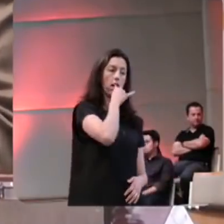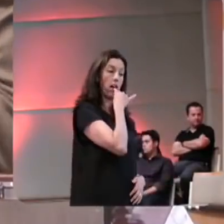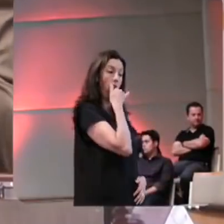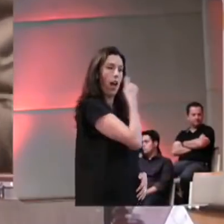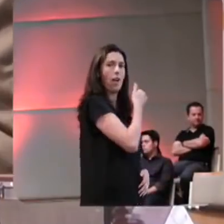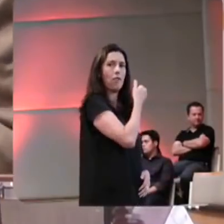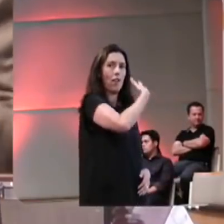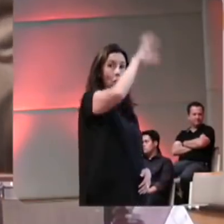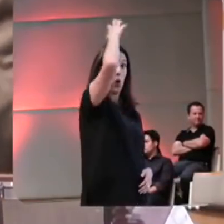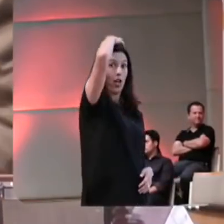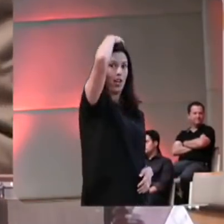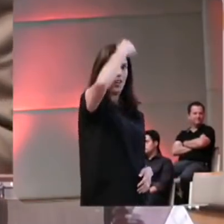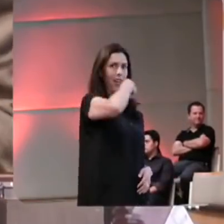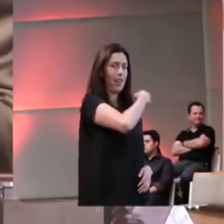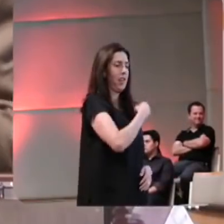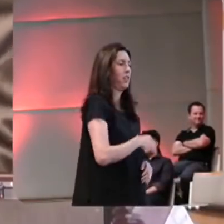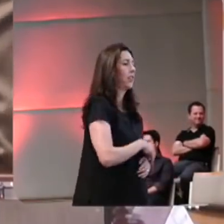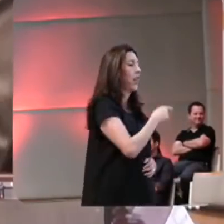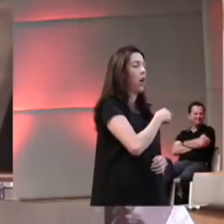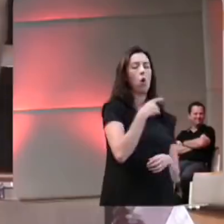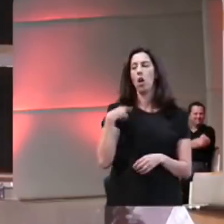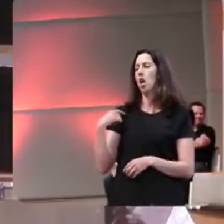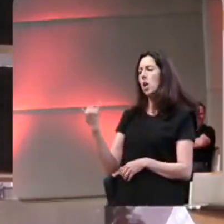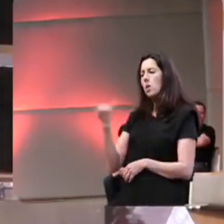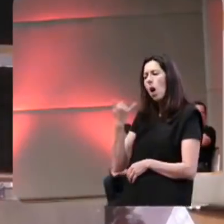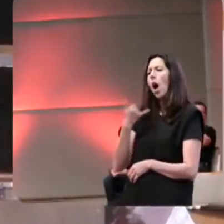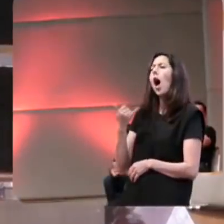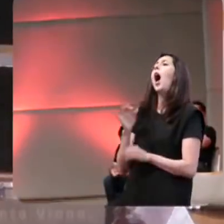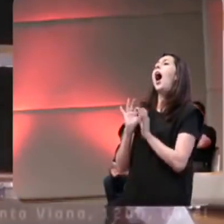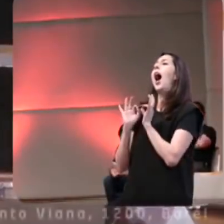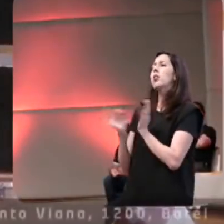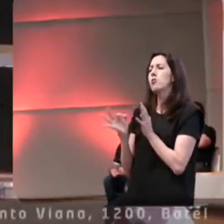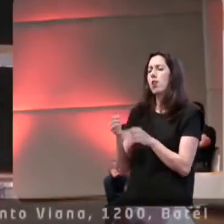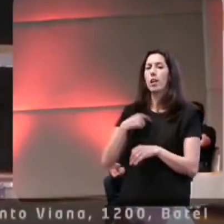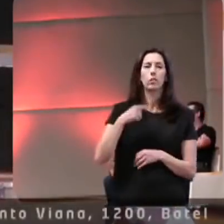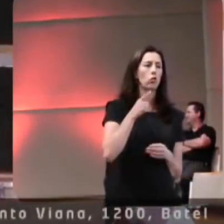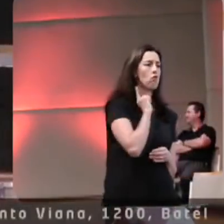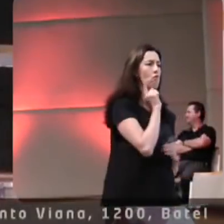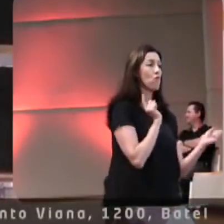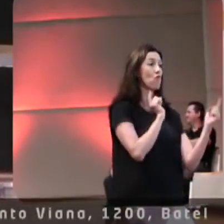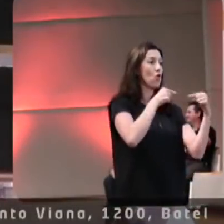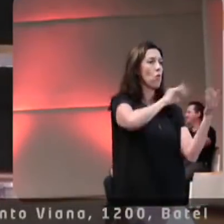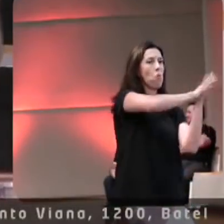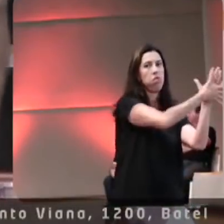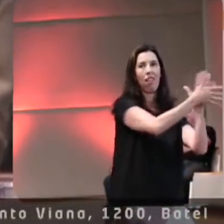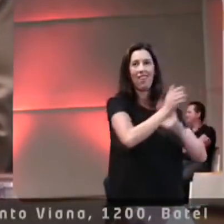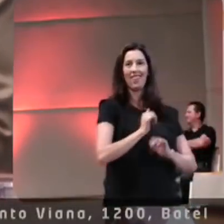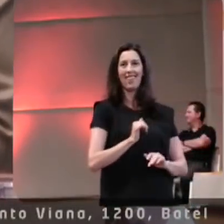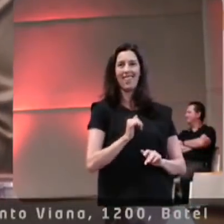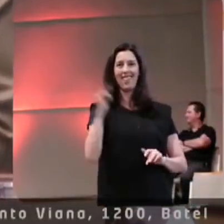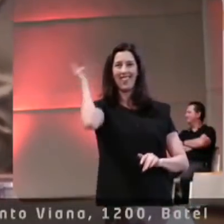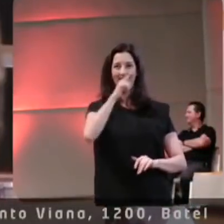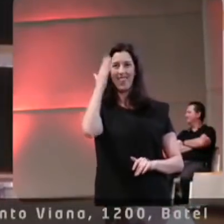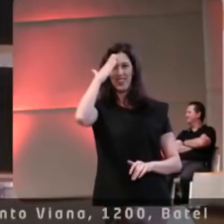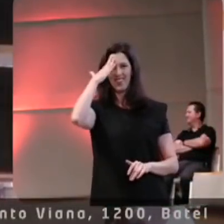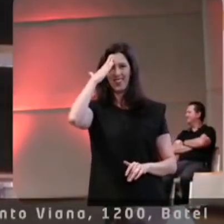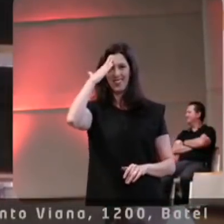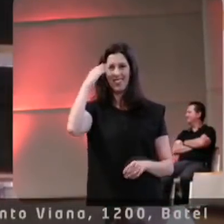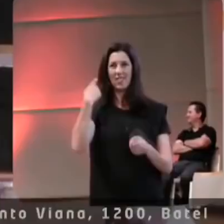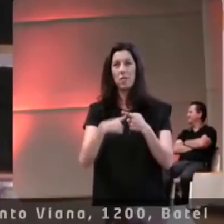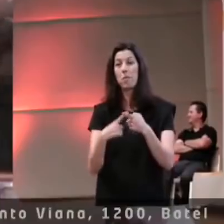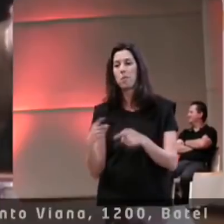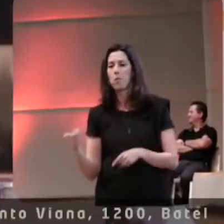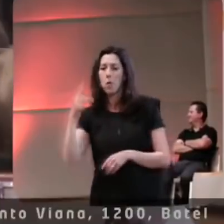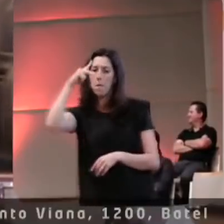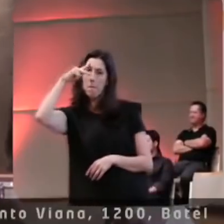rei, o maior inimigo da Síria era o profeta, não eram os exércitos de Israel. E então